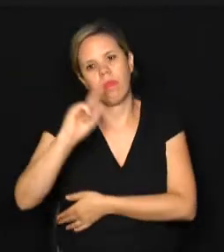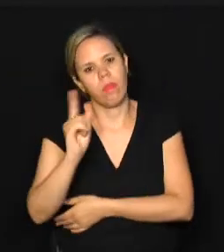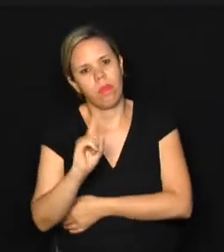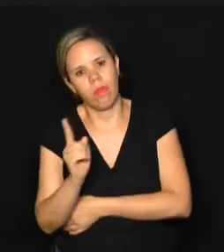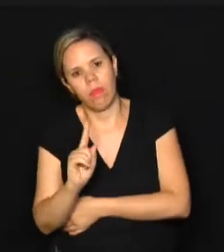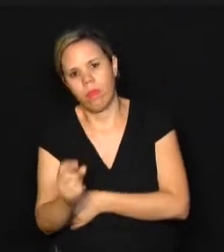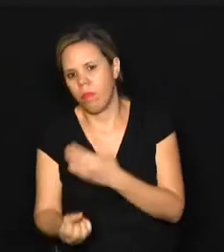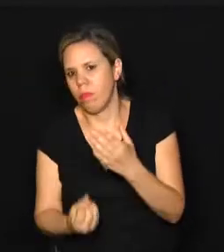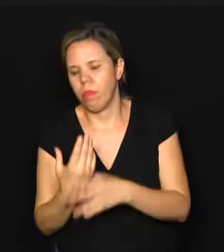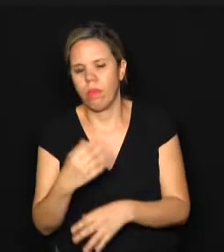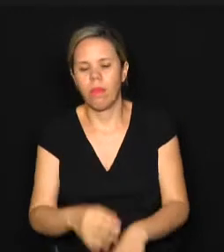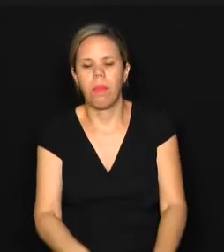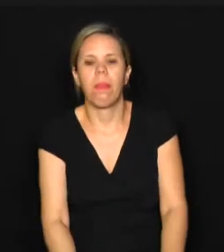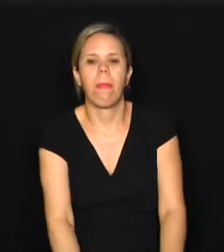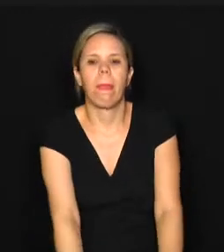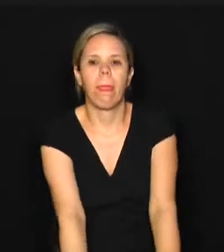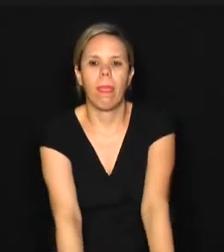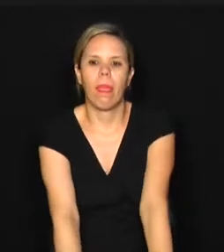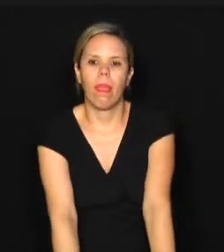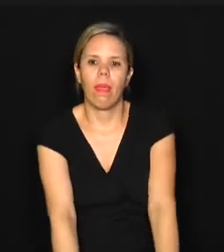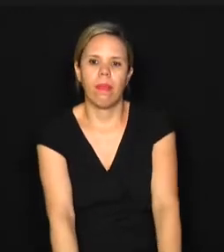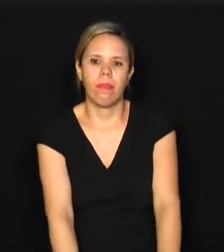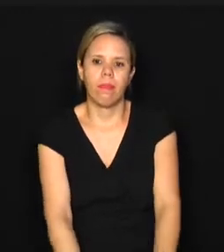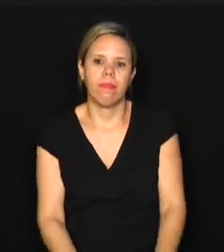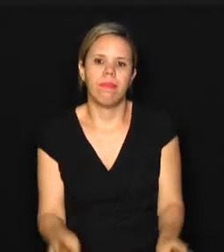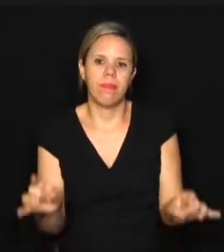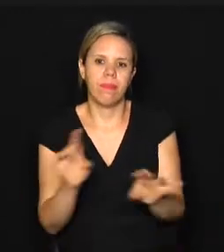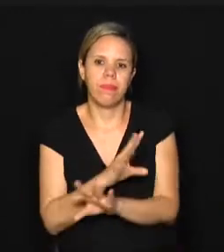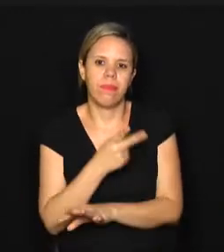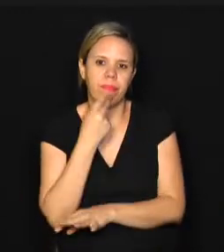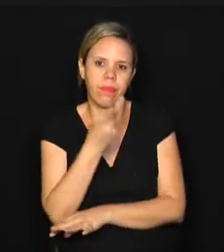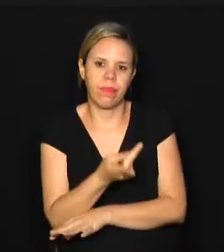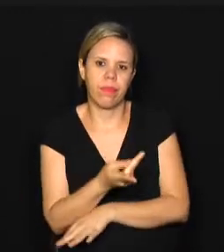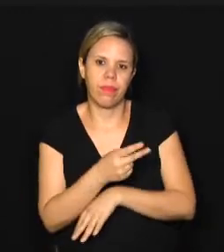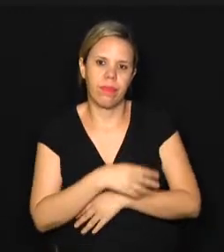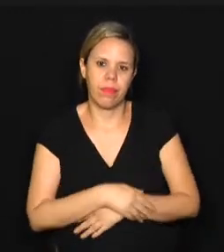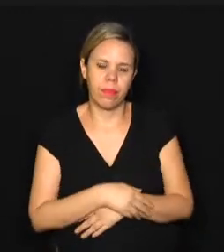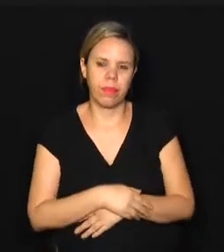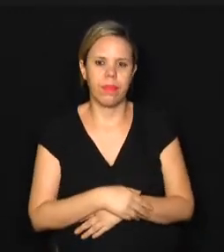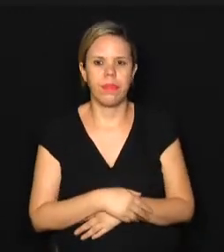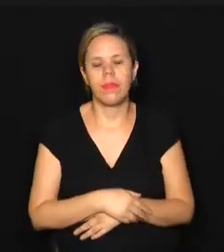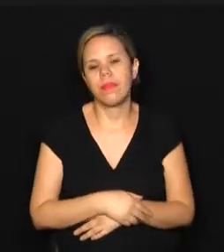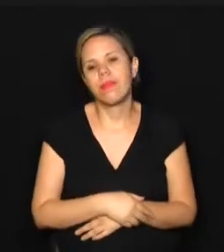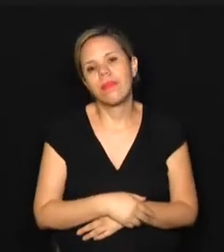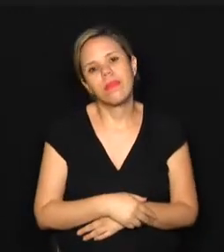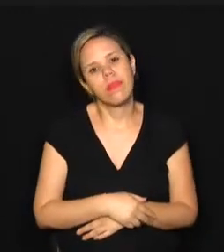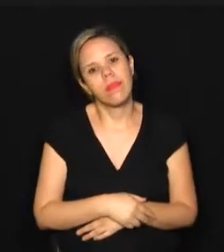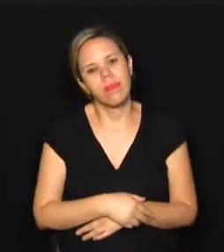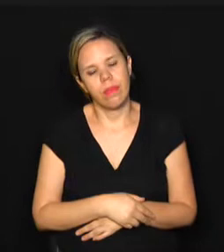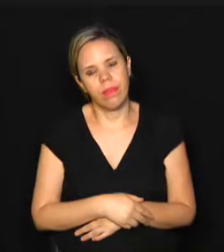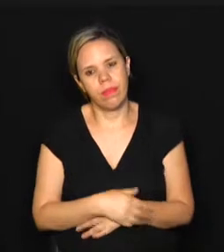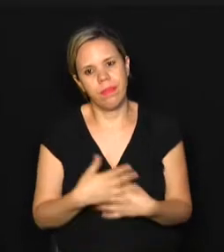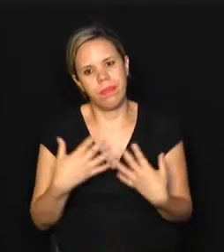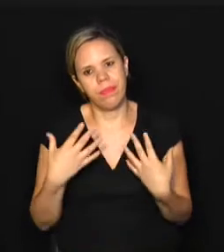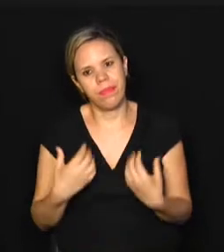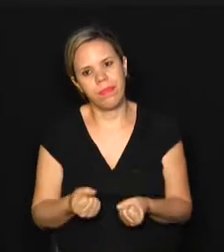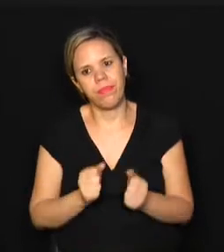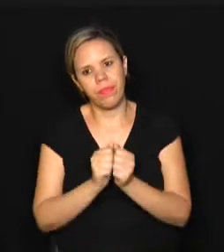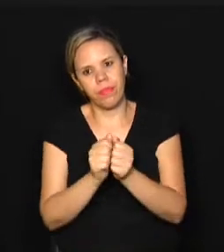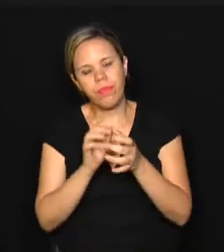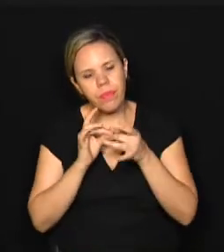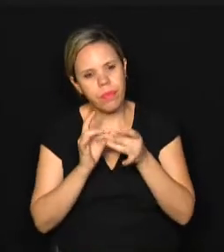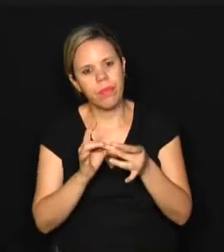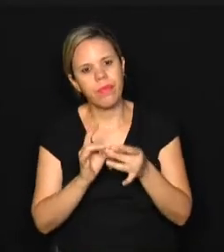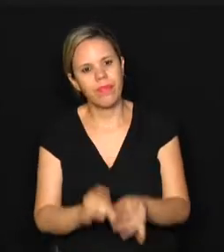vai acontecer. Então é isso, eu encerro aqui minha fala e bora juntar